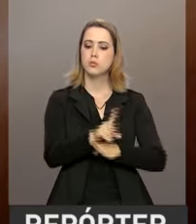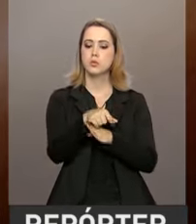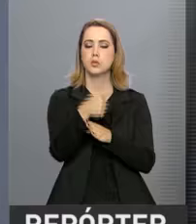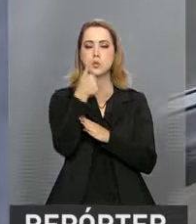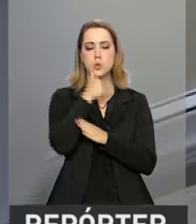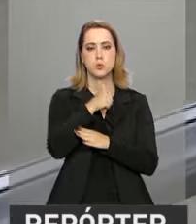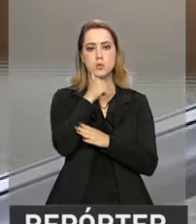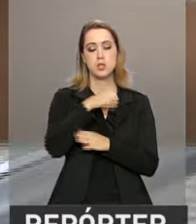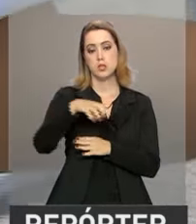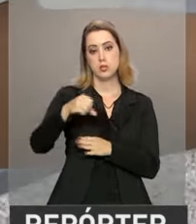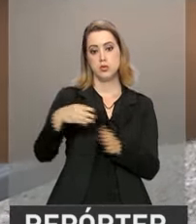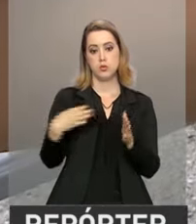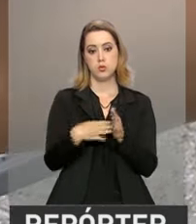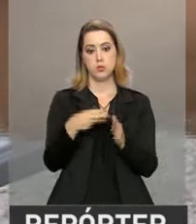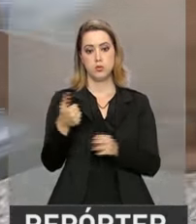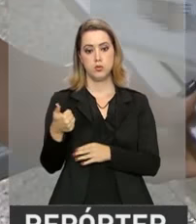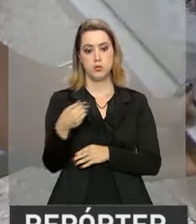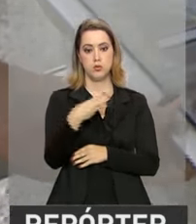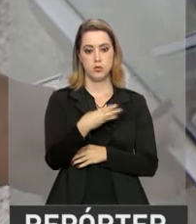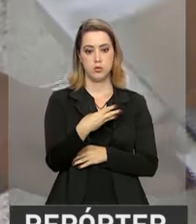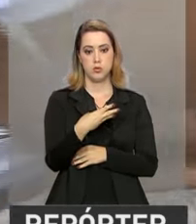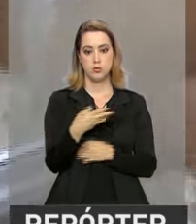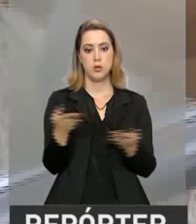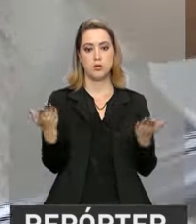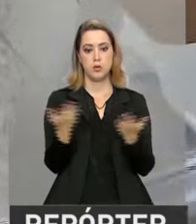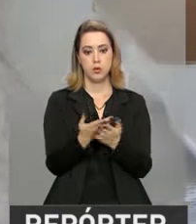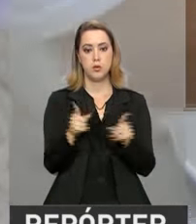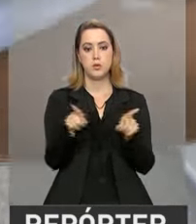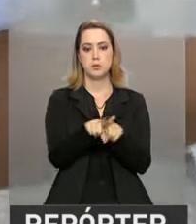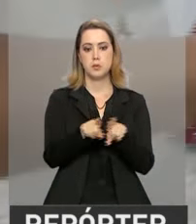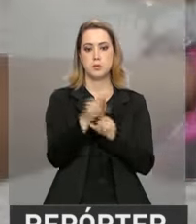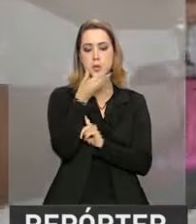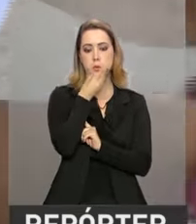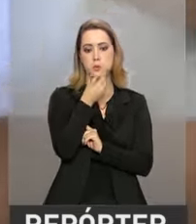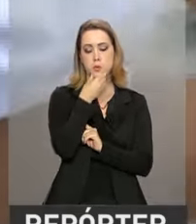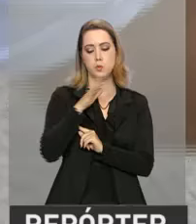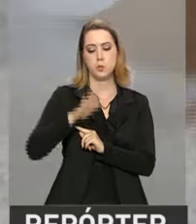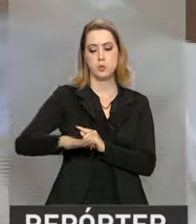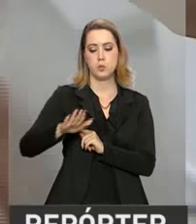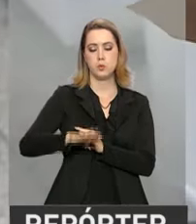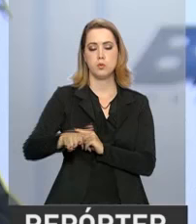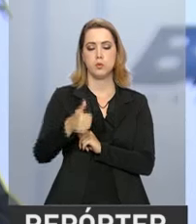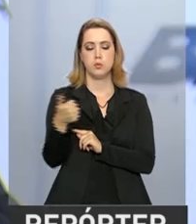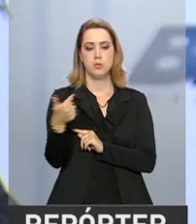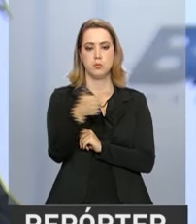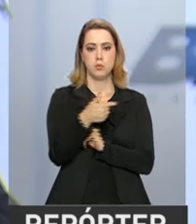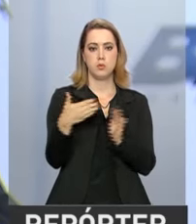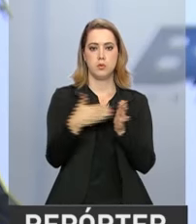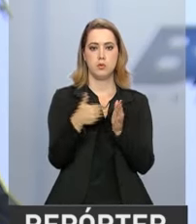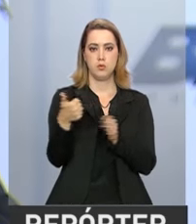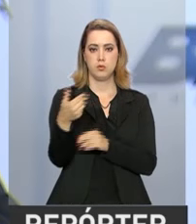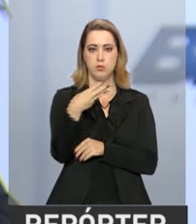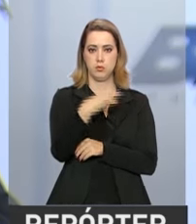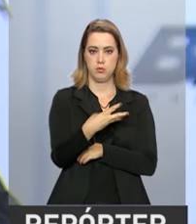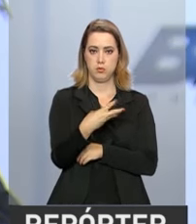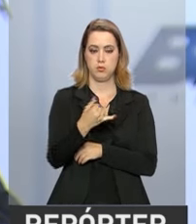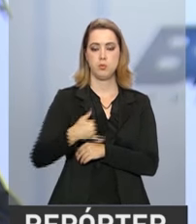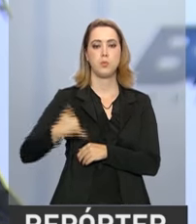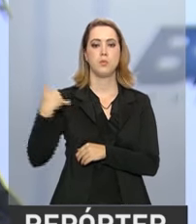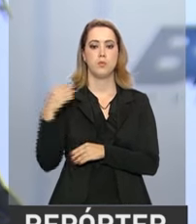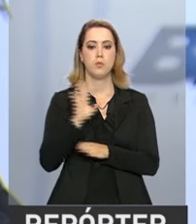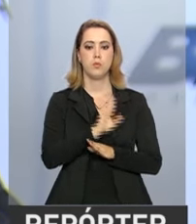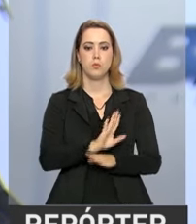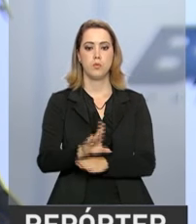13 anos. Agora, os meninos de 12 e 13 anos também vão receber as doses. Os estudos, né, e os países